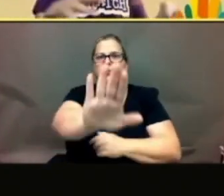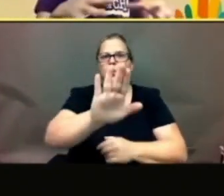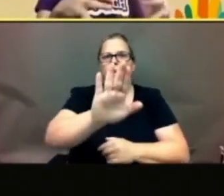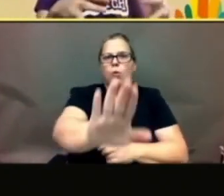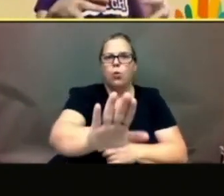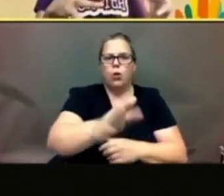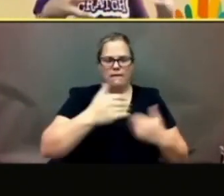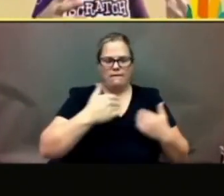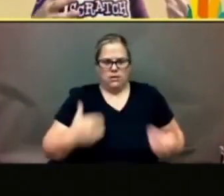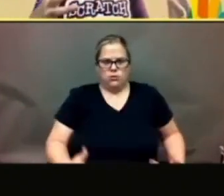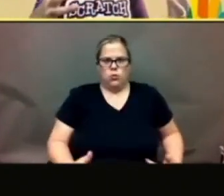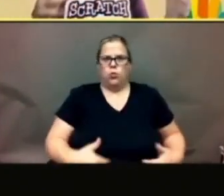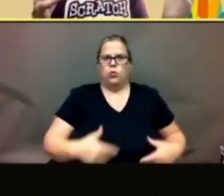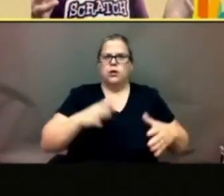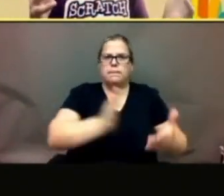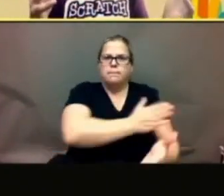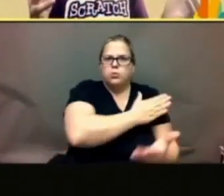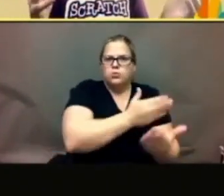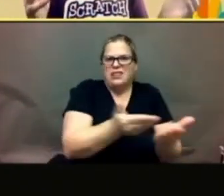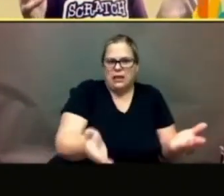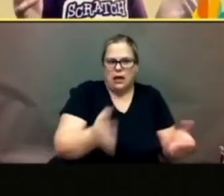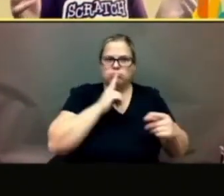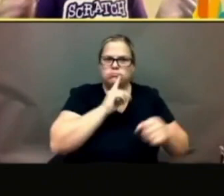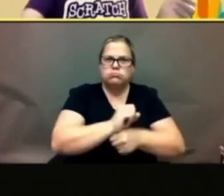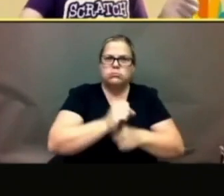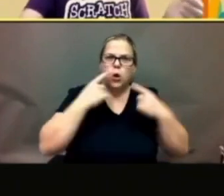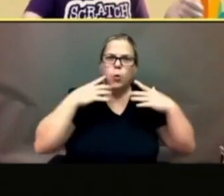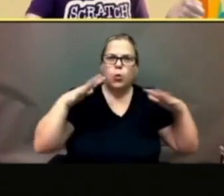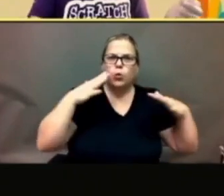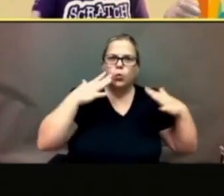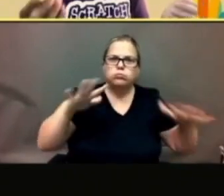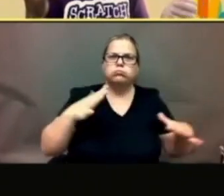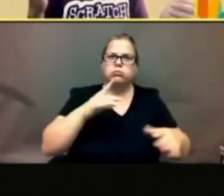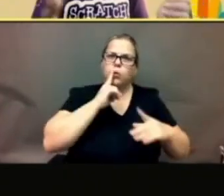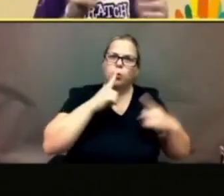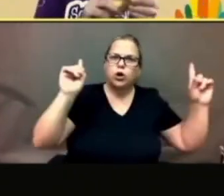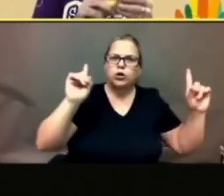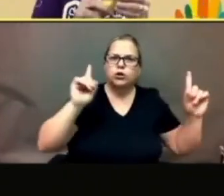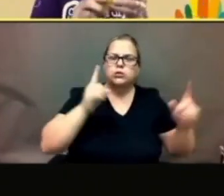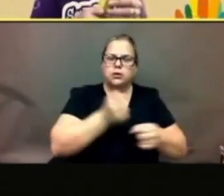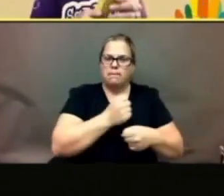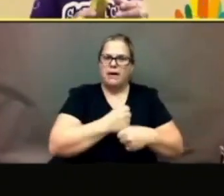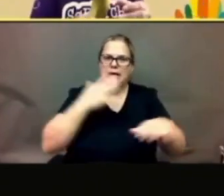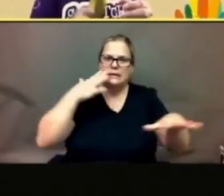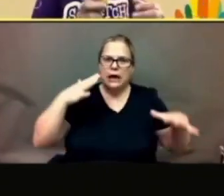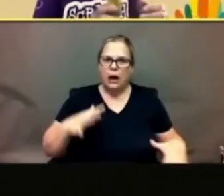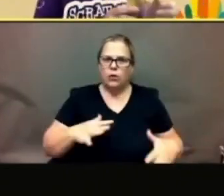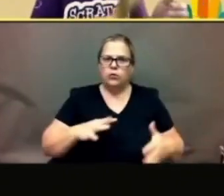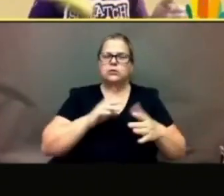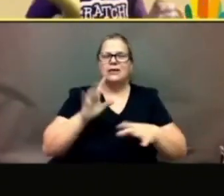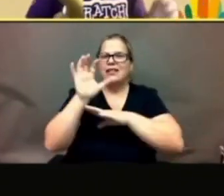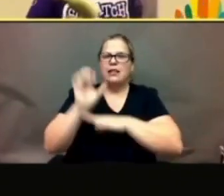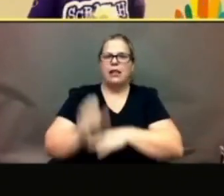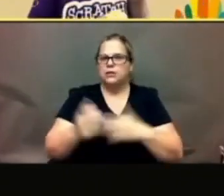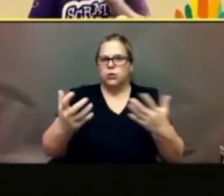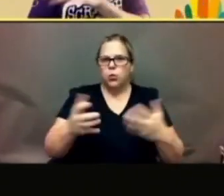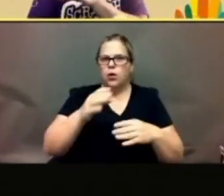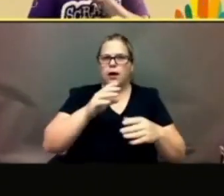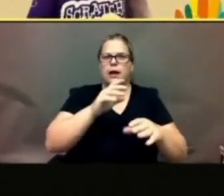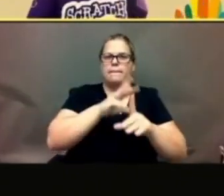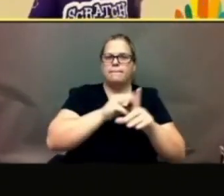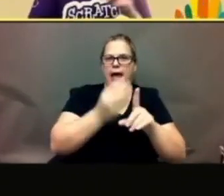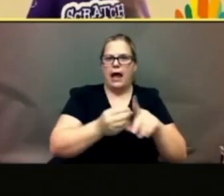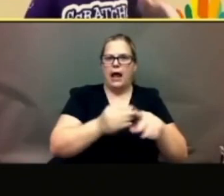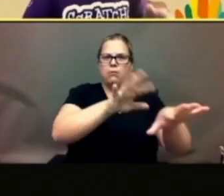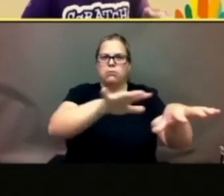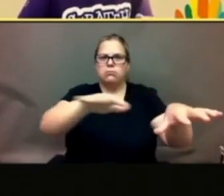aperta um botão. Uma tecla. E você acaba tendo o seu próprio novo instrumento músico. Que faz sentido. O clássico